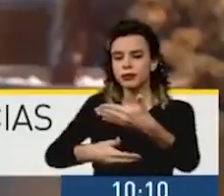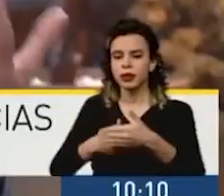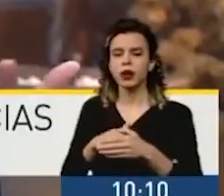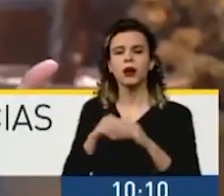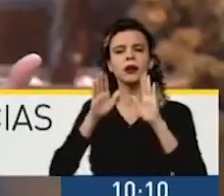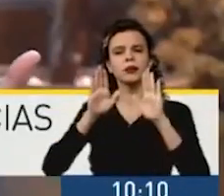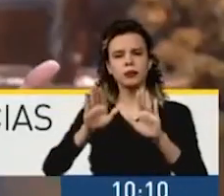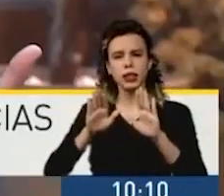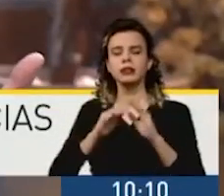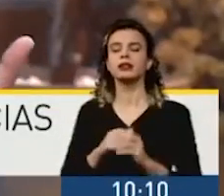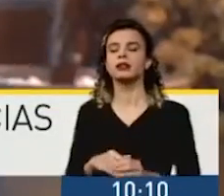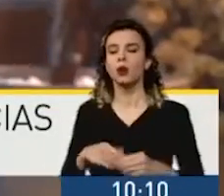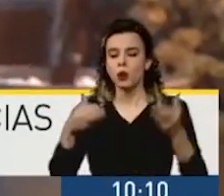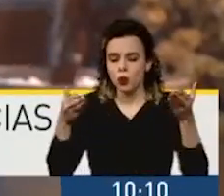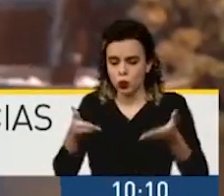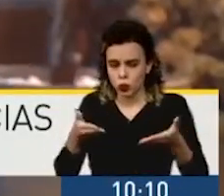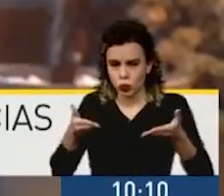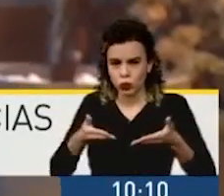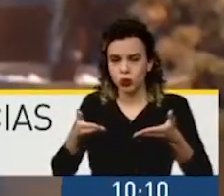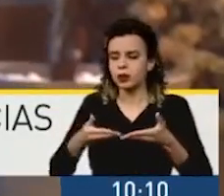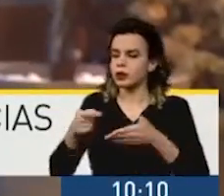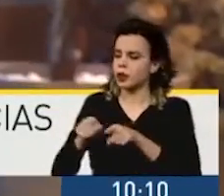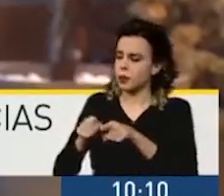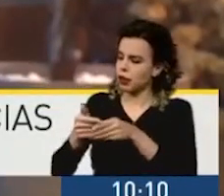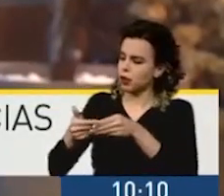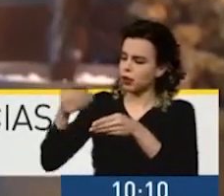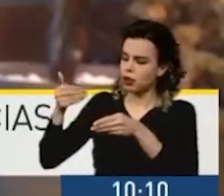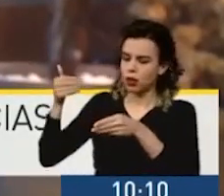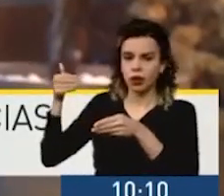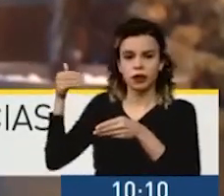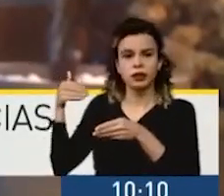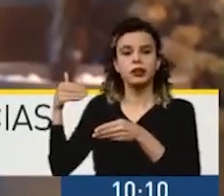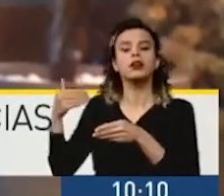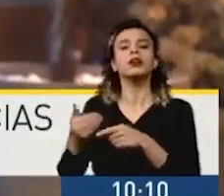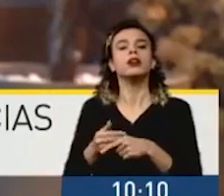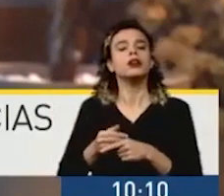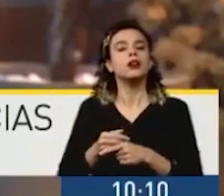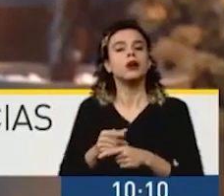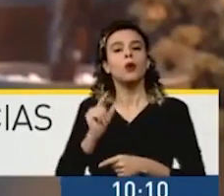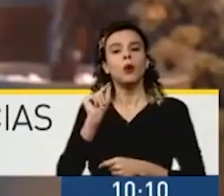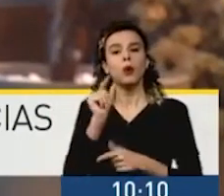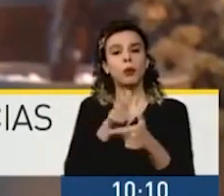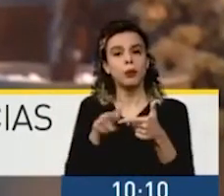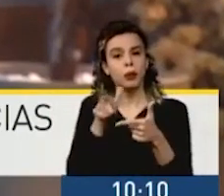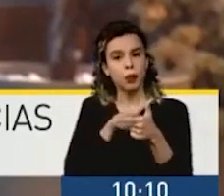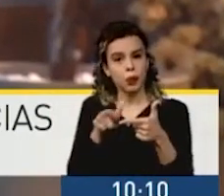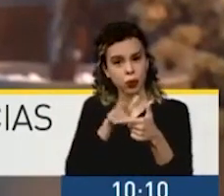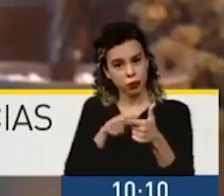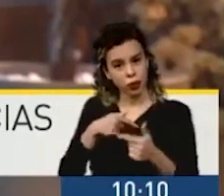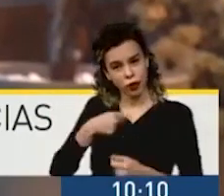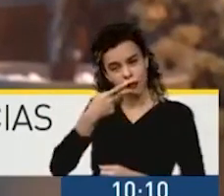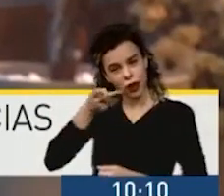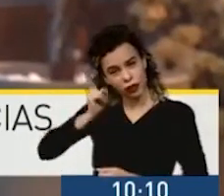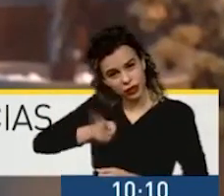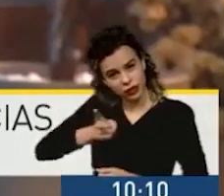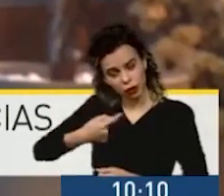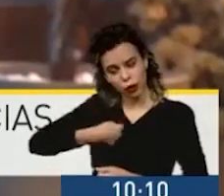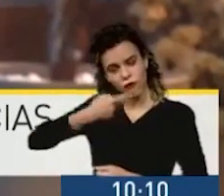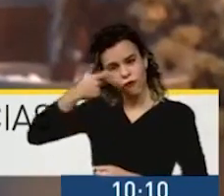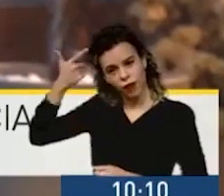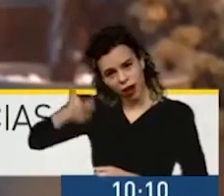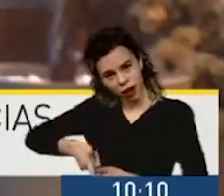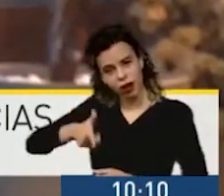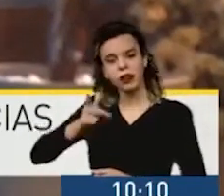Mas a gente tem tratado aqui hoje, né, outros dias e hoje também, fundamentalmente, de um problema sobre o qual eu tenho falado sempre, né? Porque os números